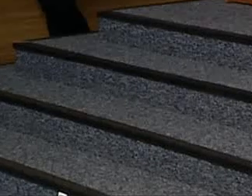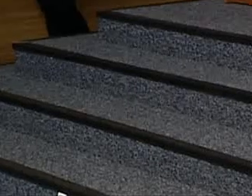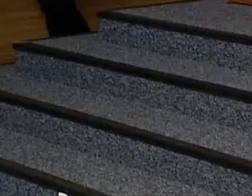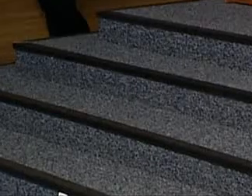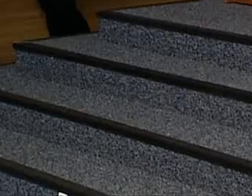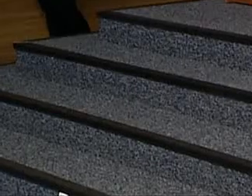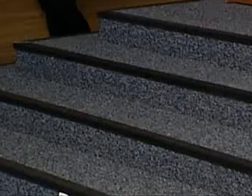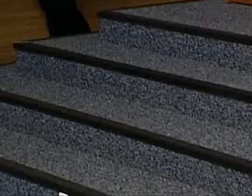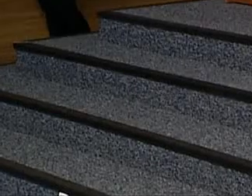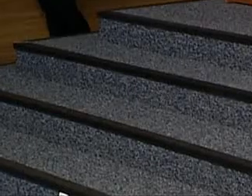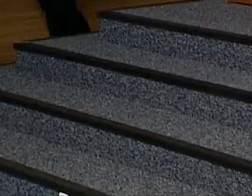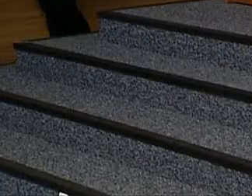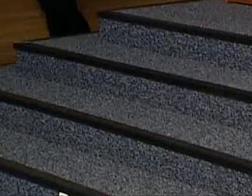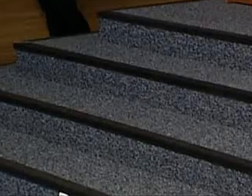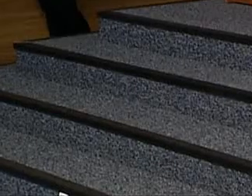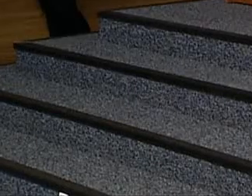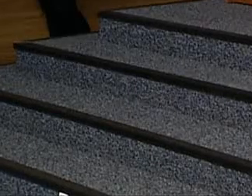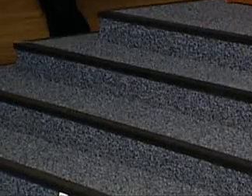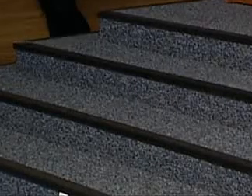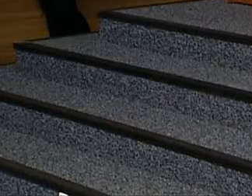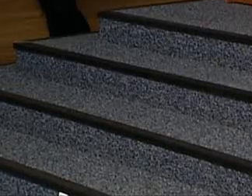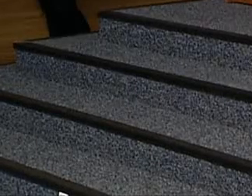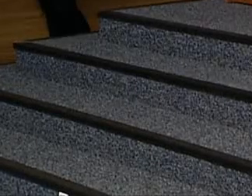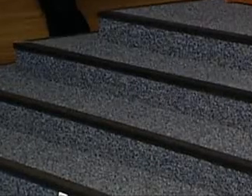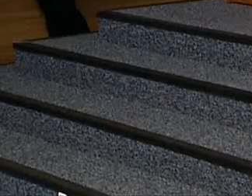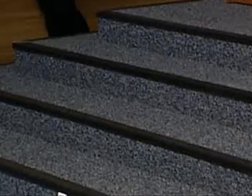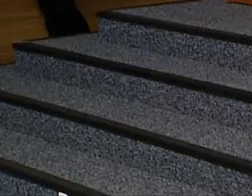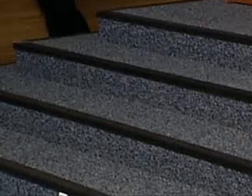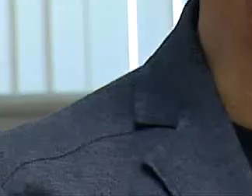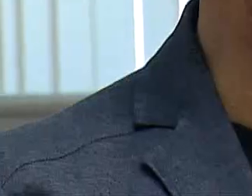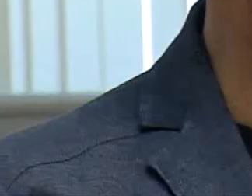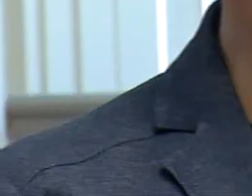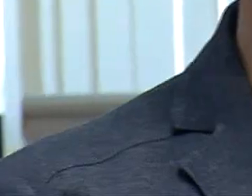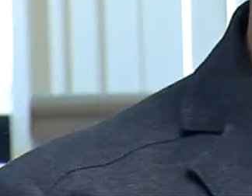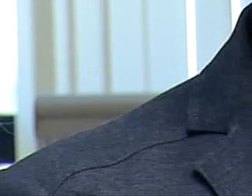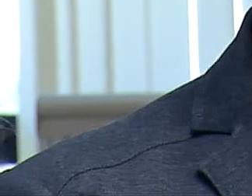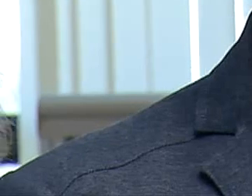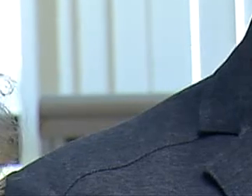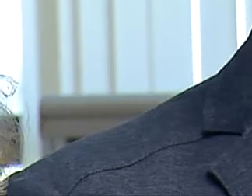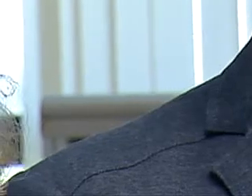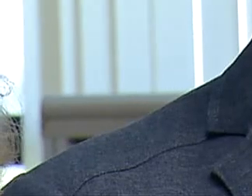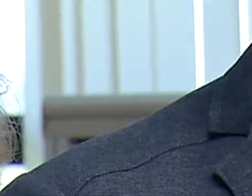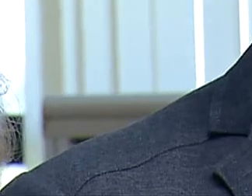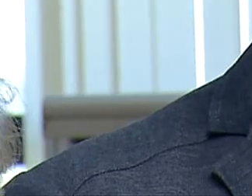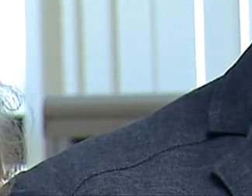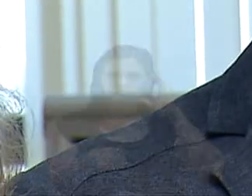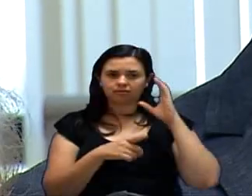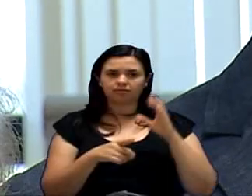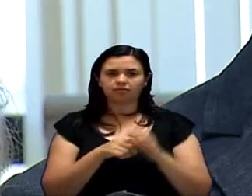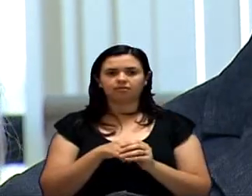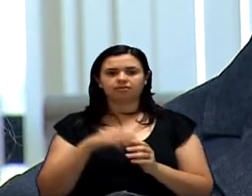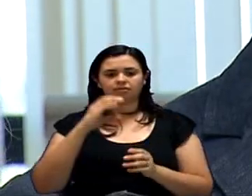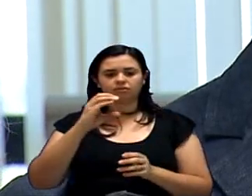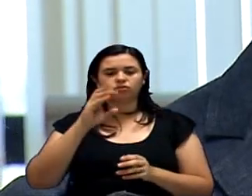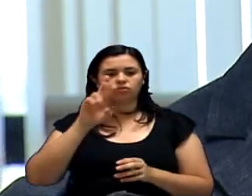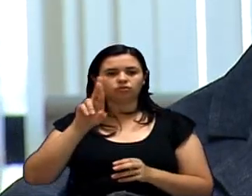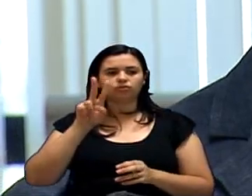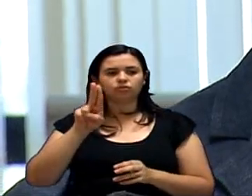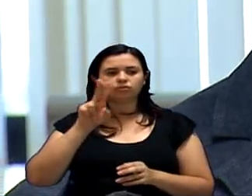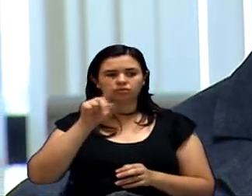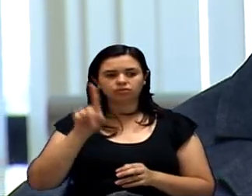Mari Dantas Agostinelli. Agostinelli que se pronuncia mesmo, né? Bacana. É transmitido pela Rádio Cruzeiro FM, é uma rádio que eu tanto estimo,